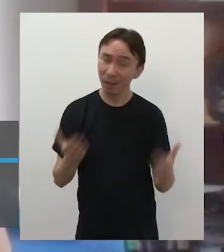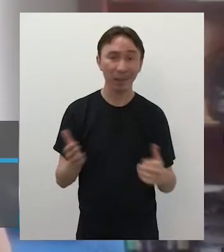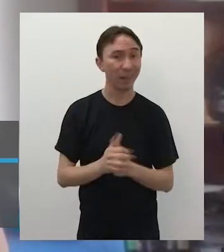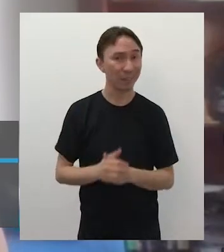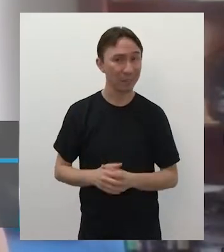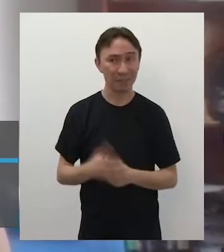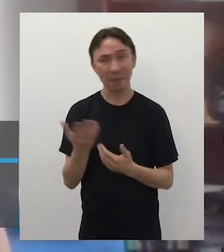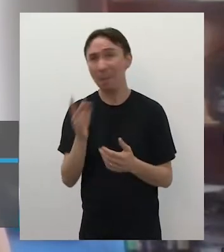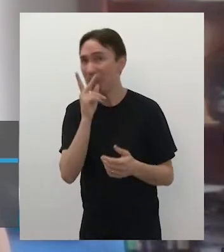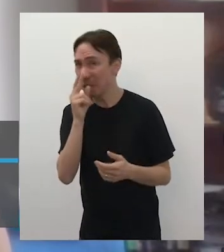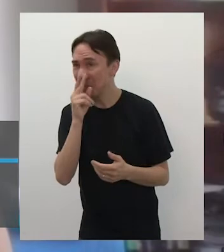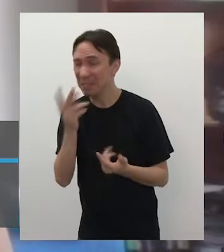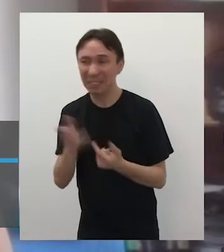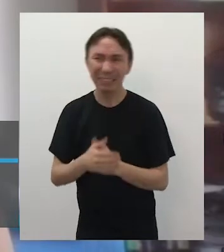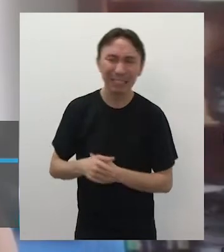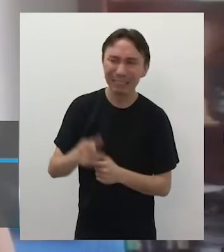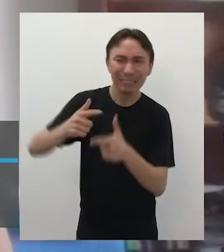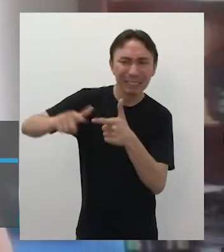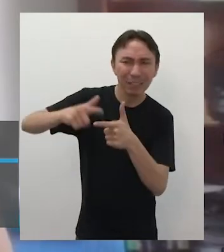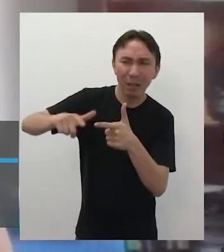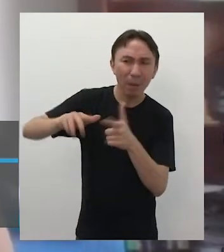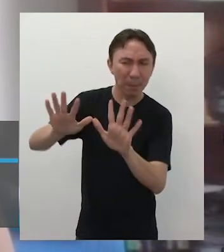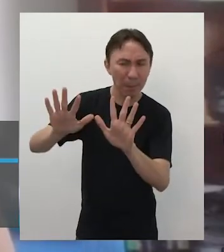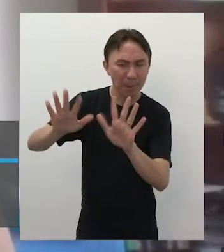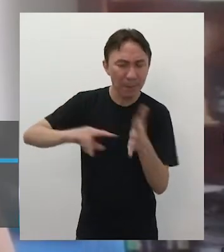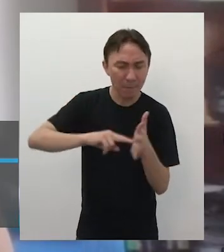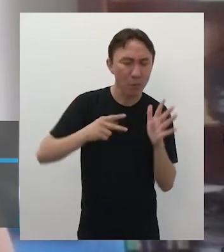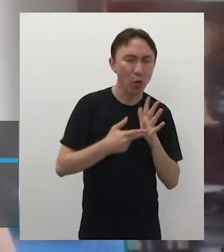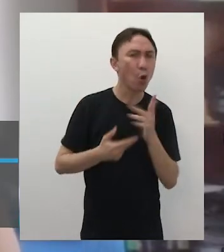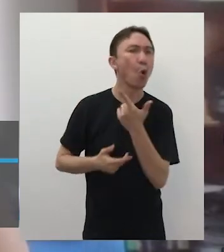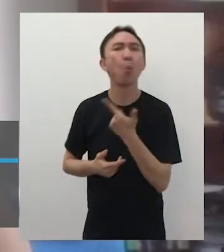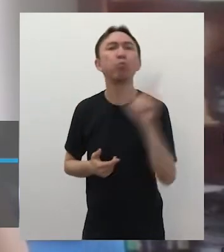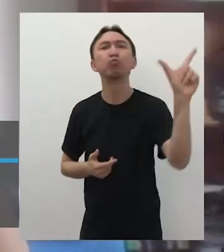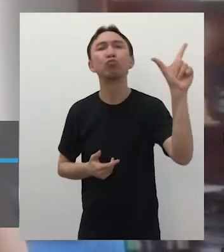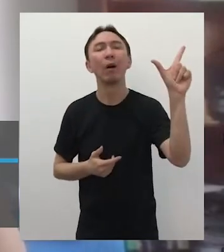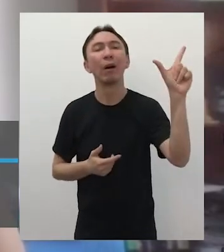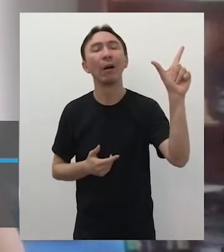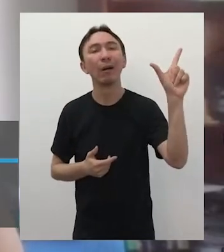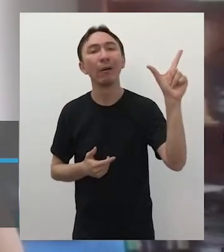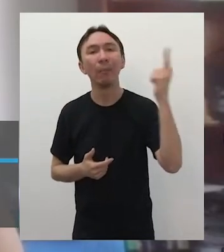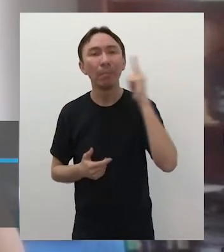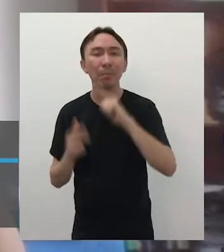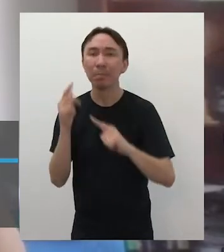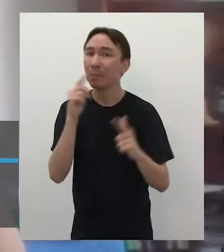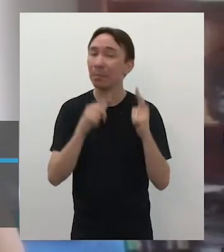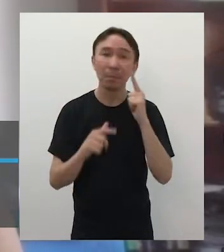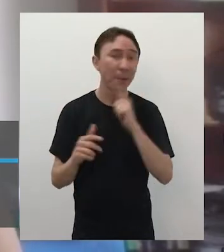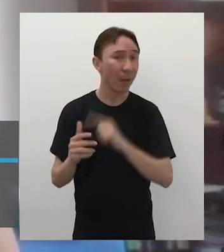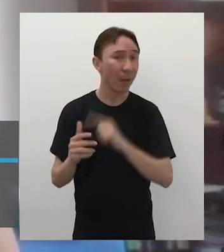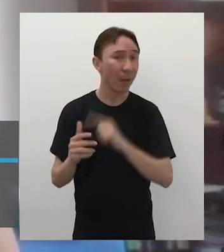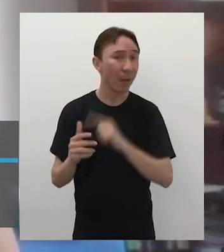dos imprevistos, né? E a nossa questão, justamente, é saber e se tranquilizar com o fato